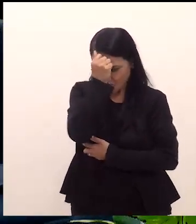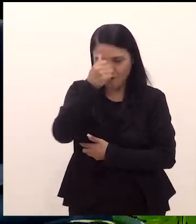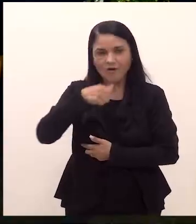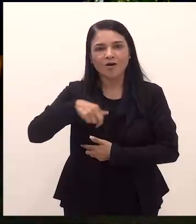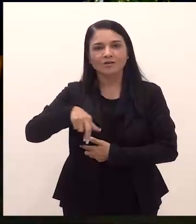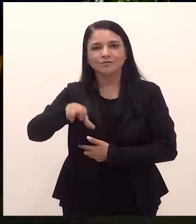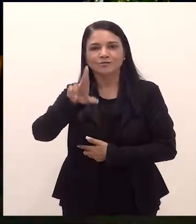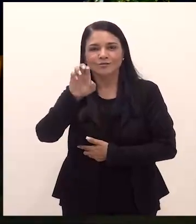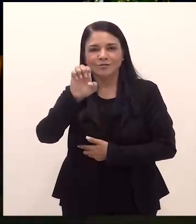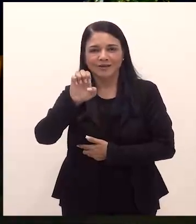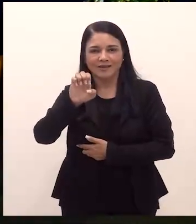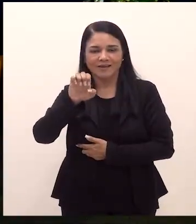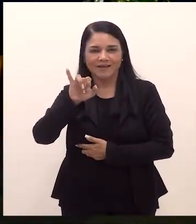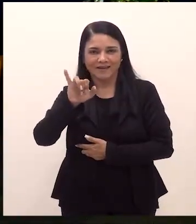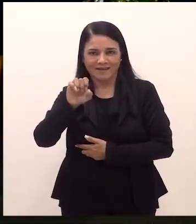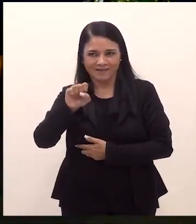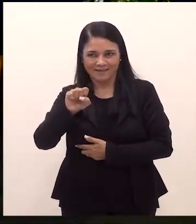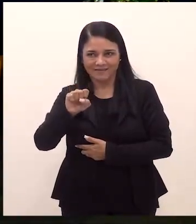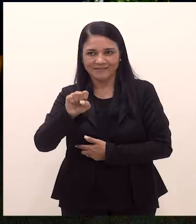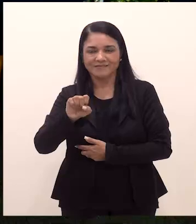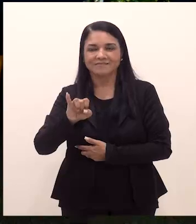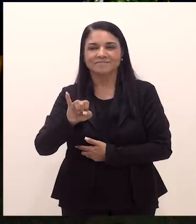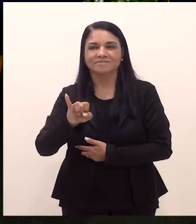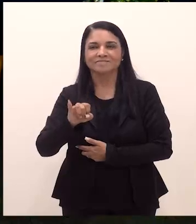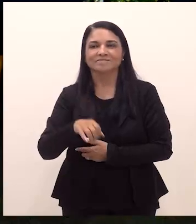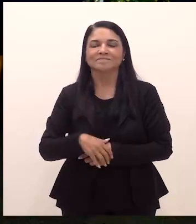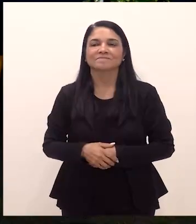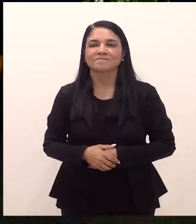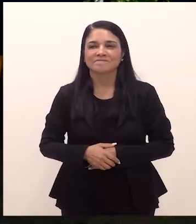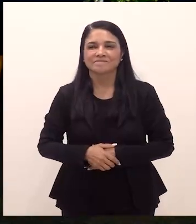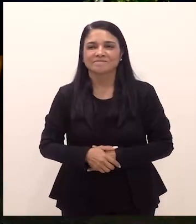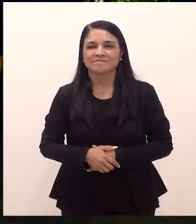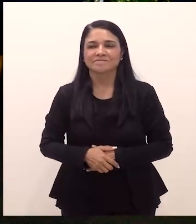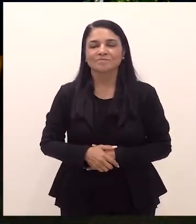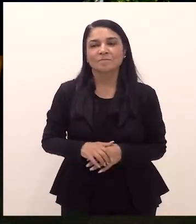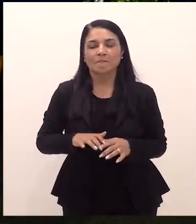forró... Forró do Rei. Forró do Rei. Vamos embora.